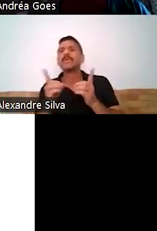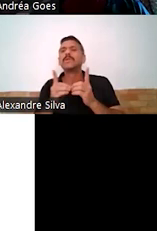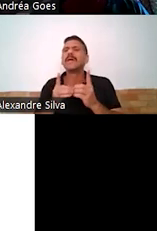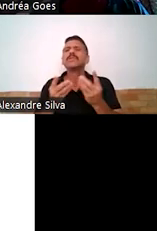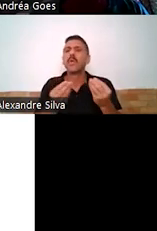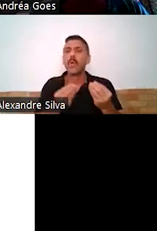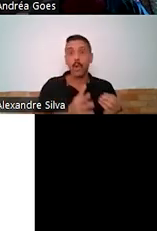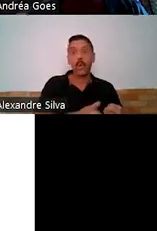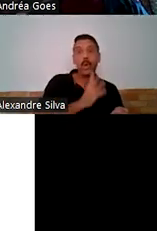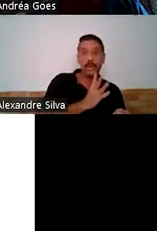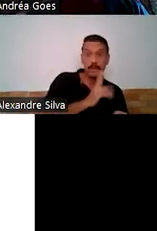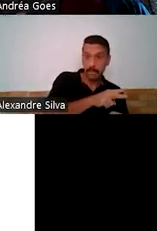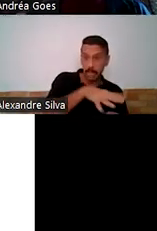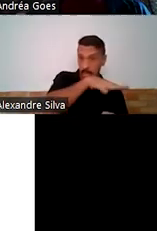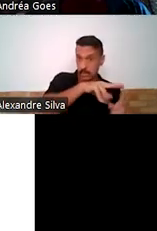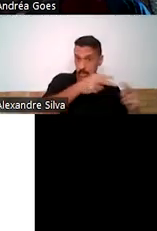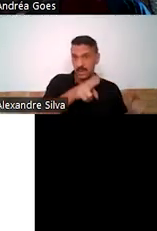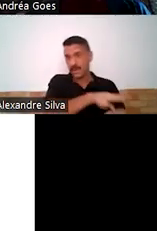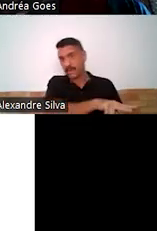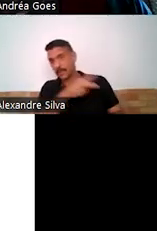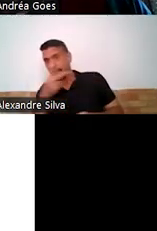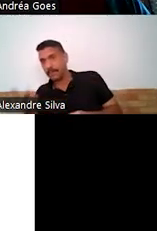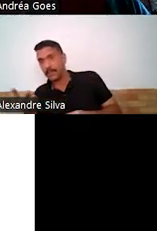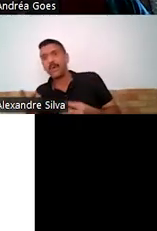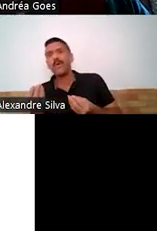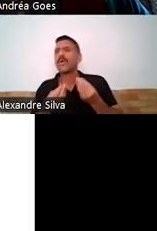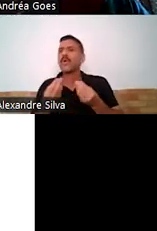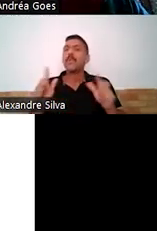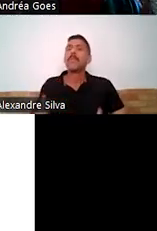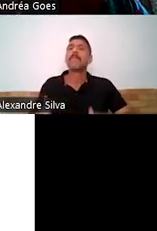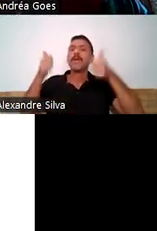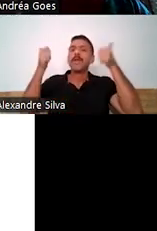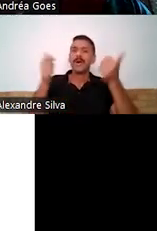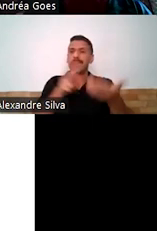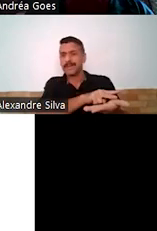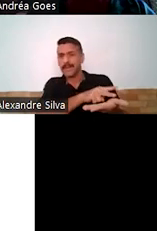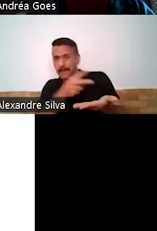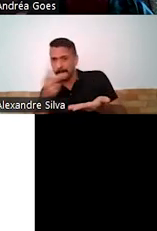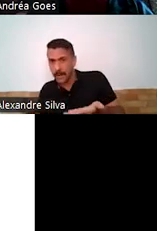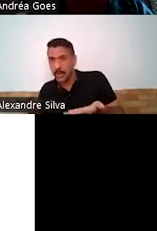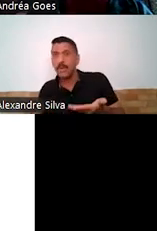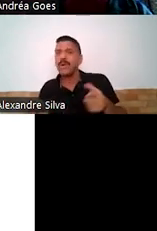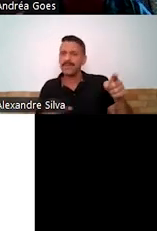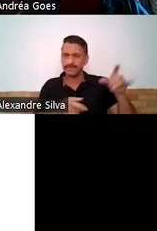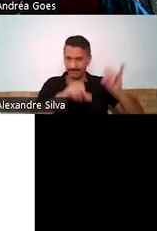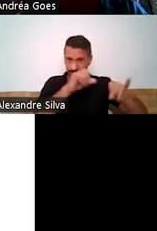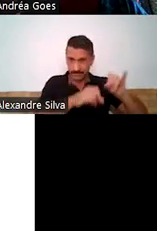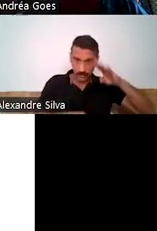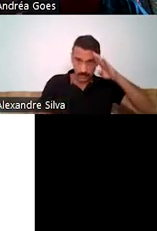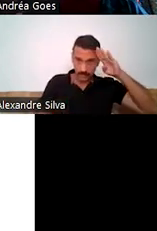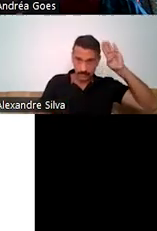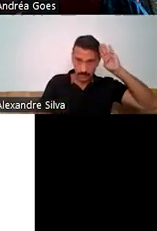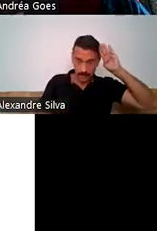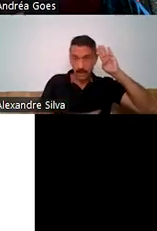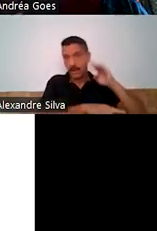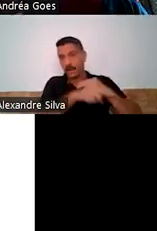esse o nosso problema, é isso que a gente estuda no laboratório. Como melhorar essa interface, academia, sala